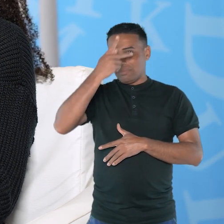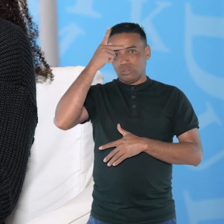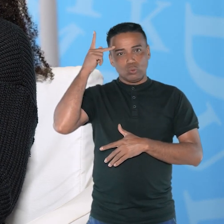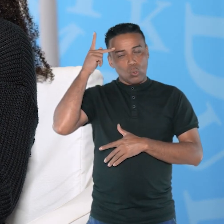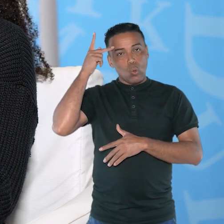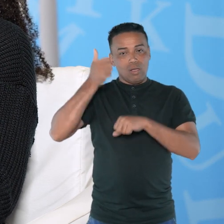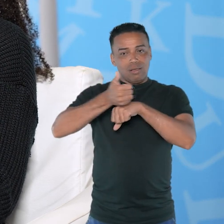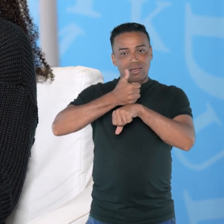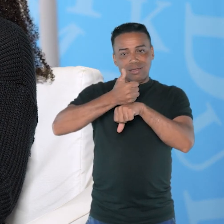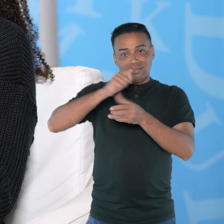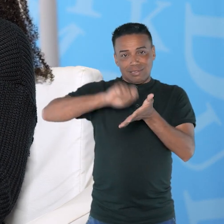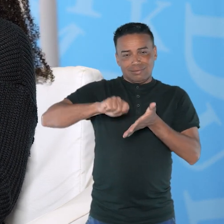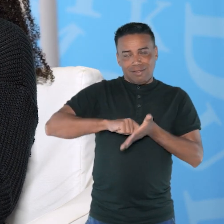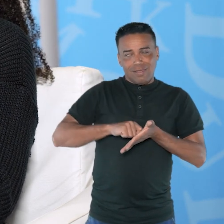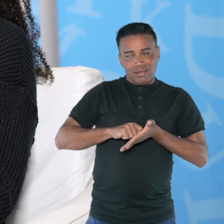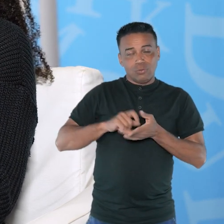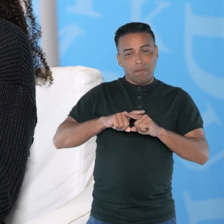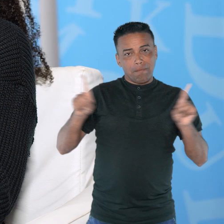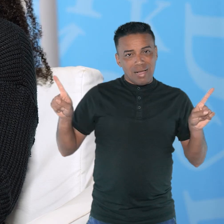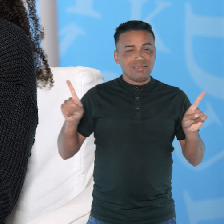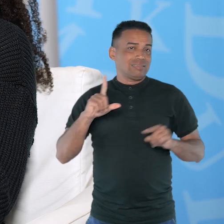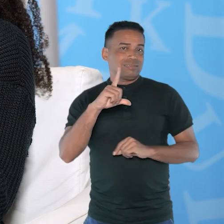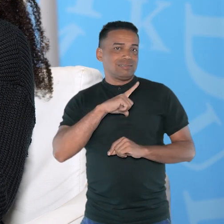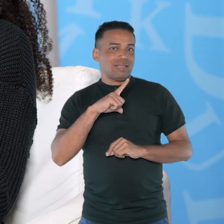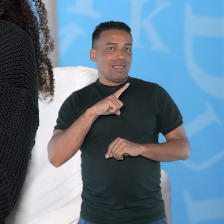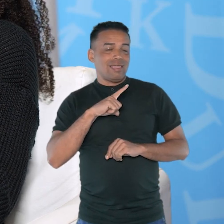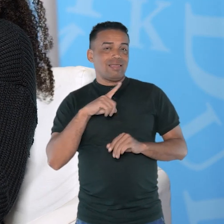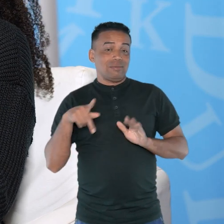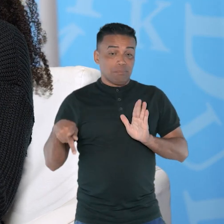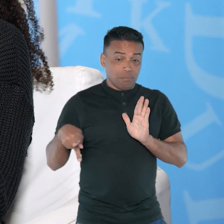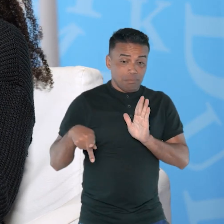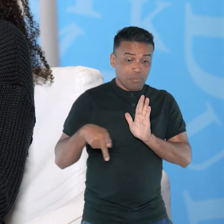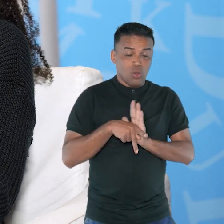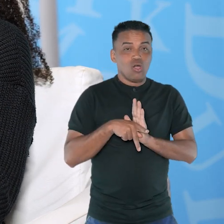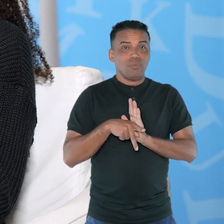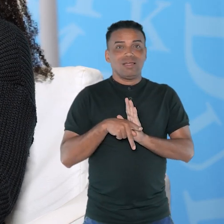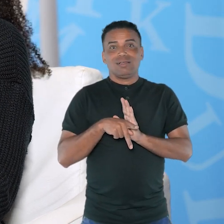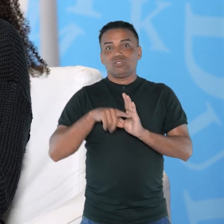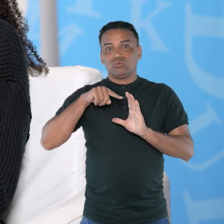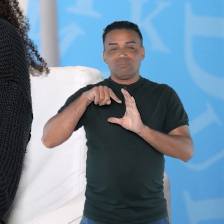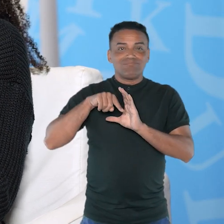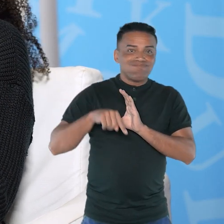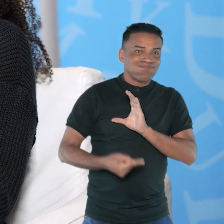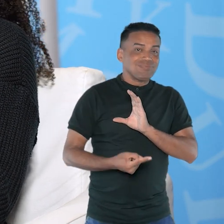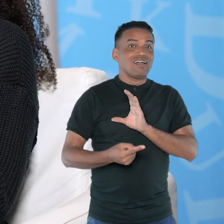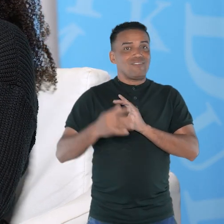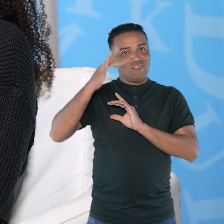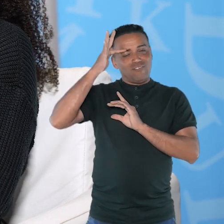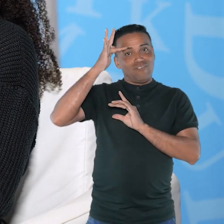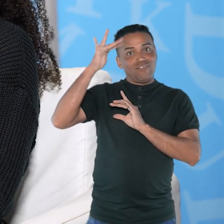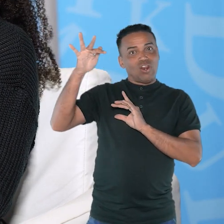ali, mas ela tem na sua própria raiz filosófica, se a gente vai pensar